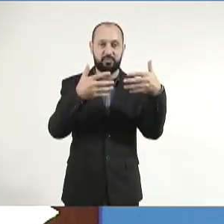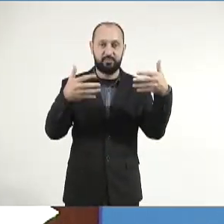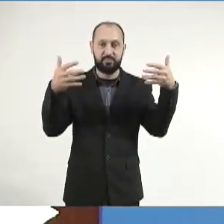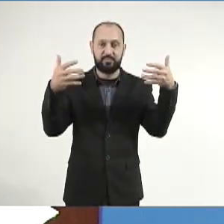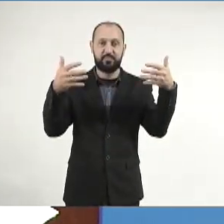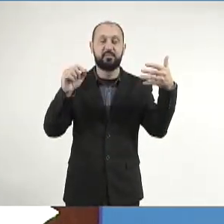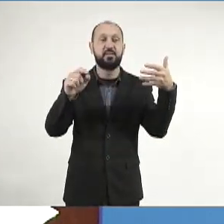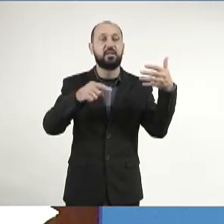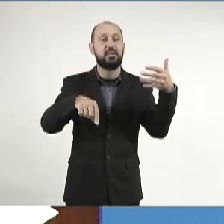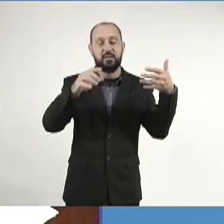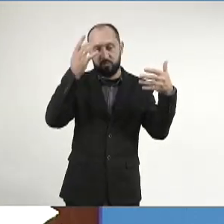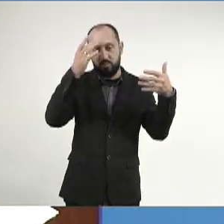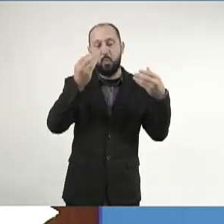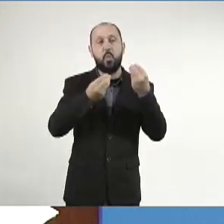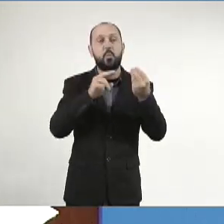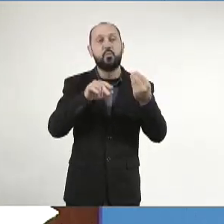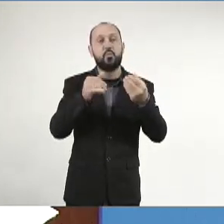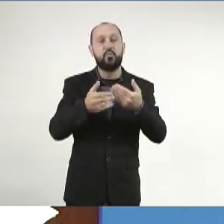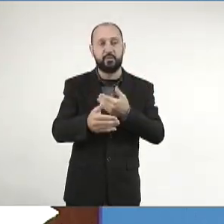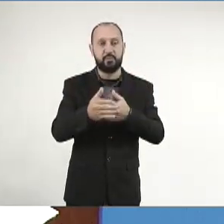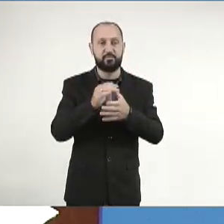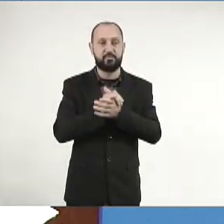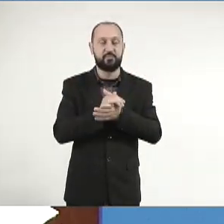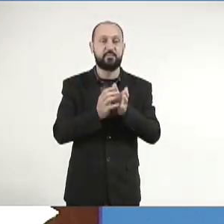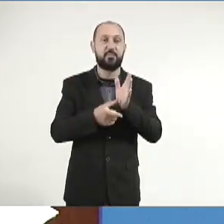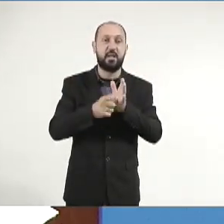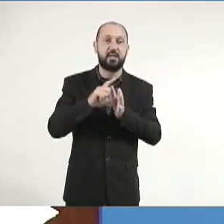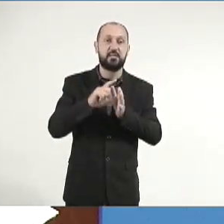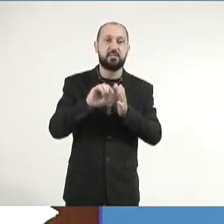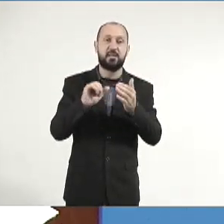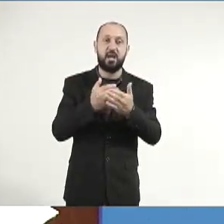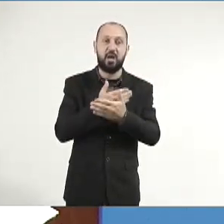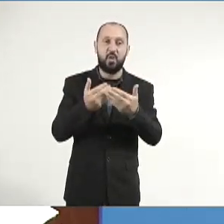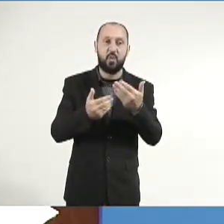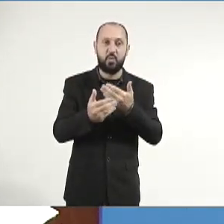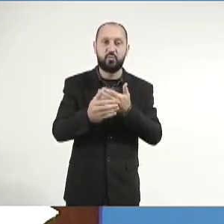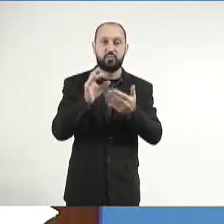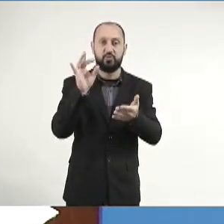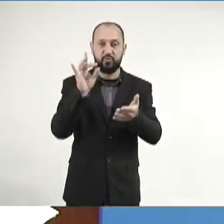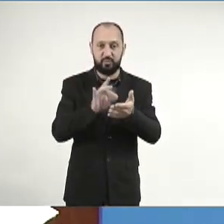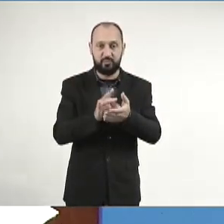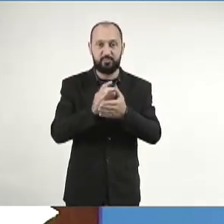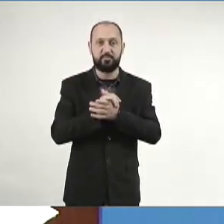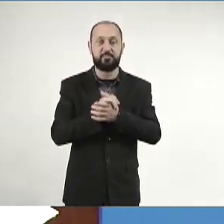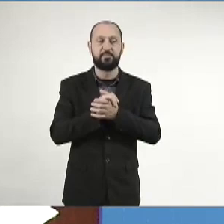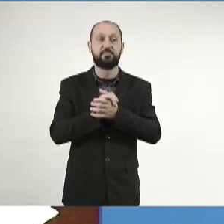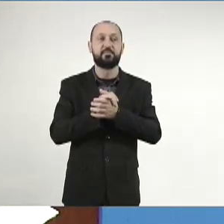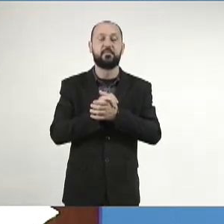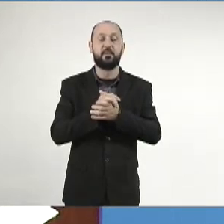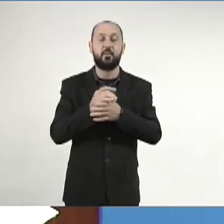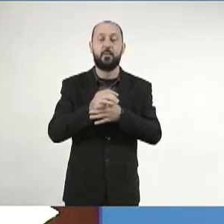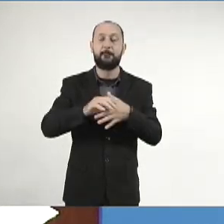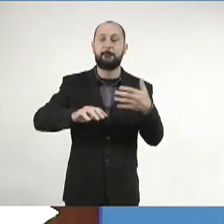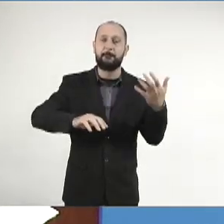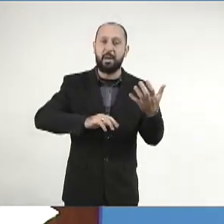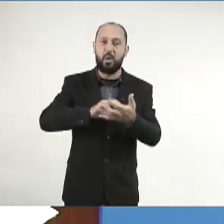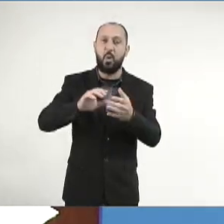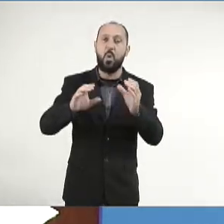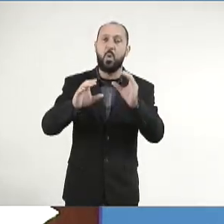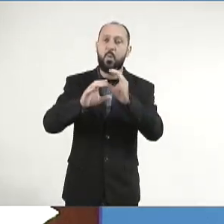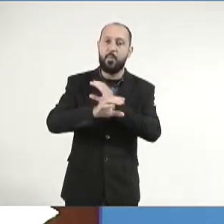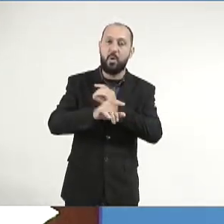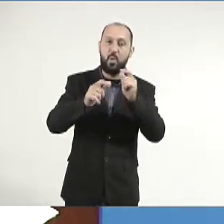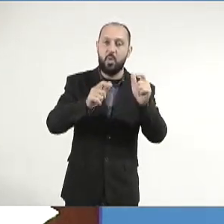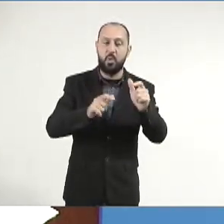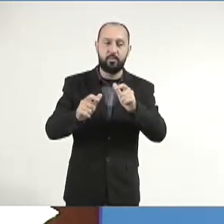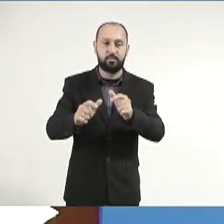colocados, que ninguém sabe como foram. Então, antes que isso vire de fato, uma esculhambação completa, uma terra